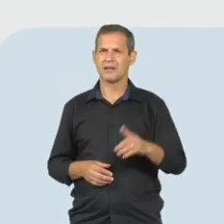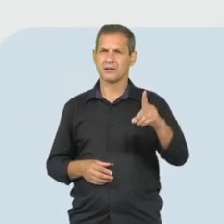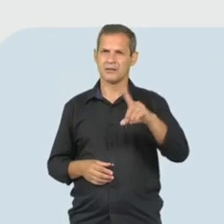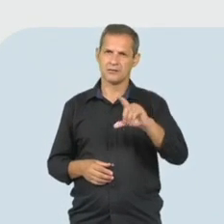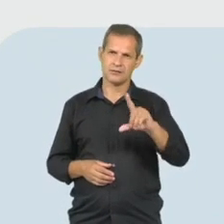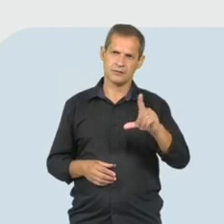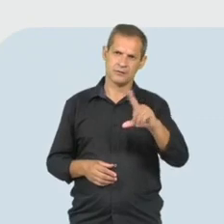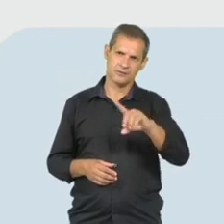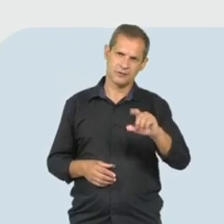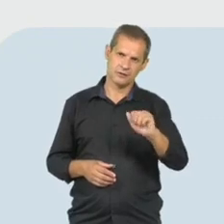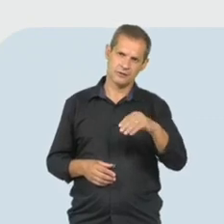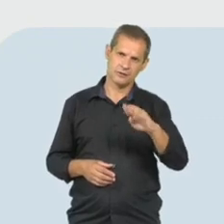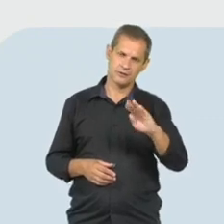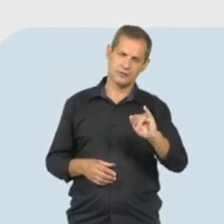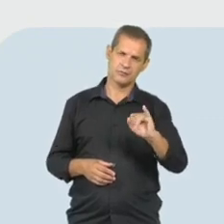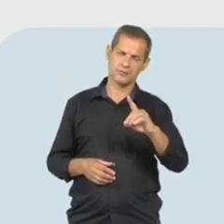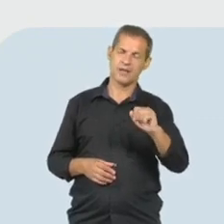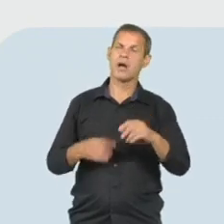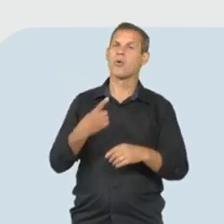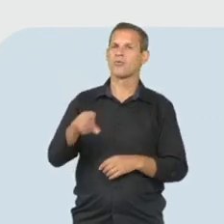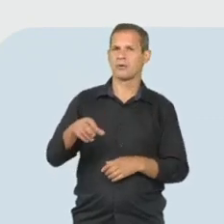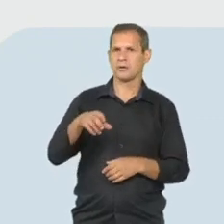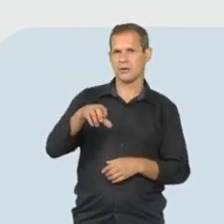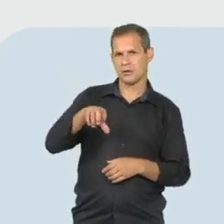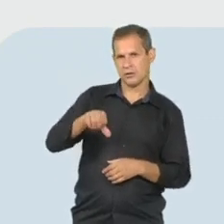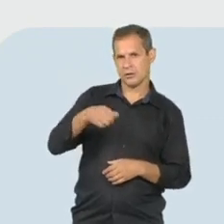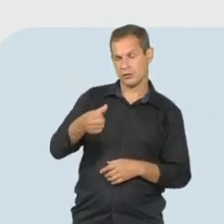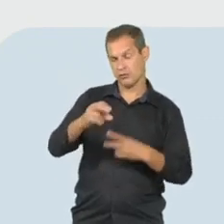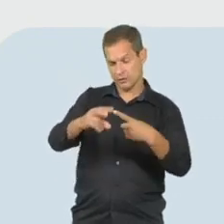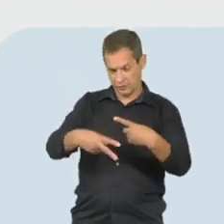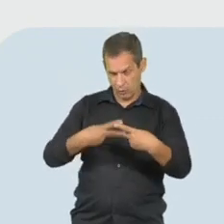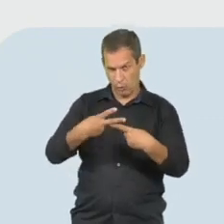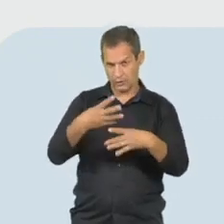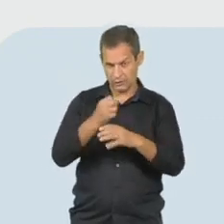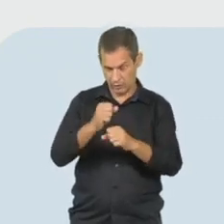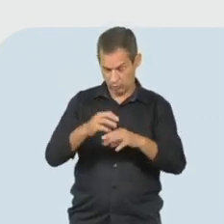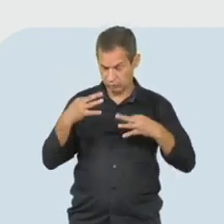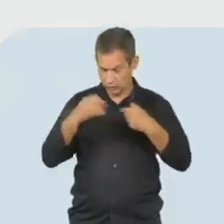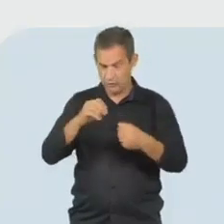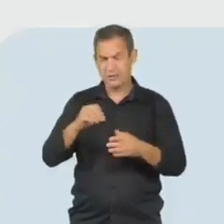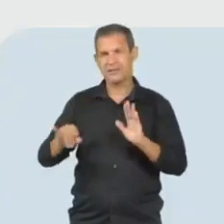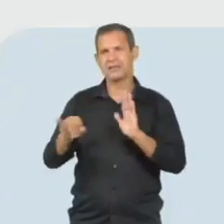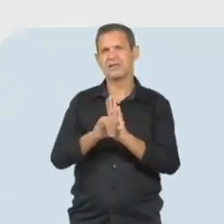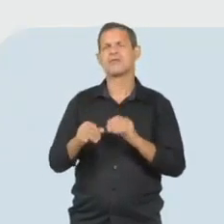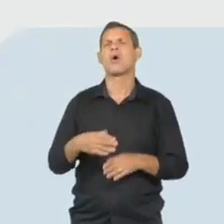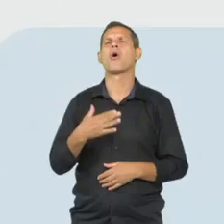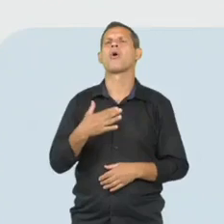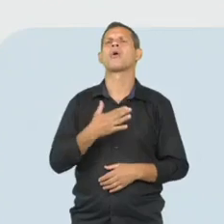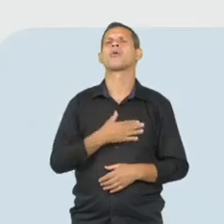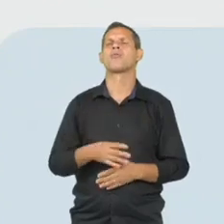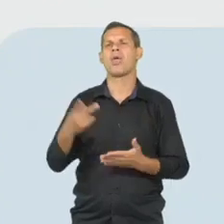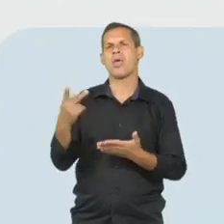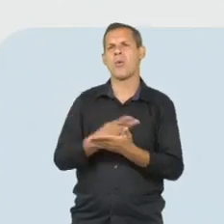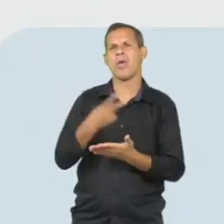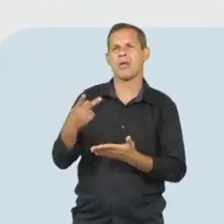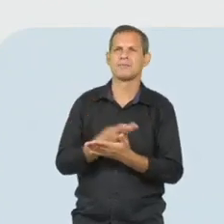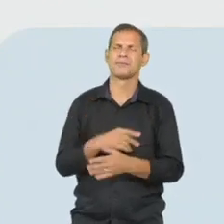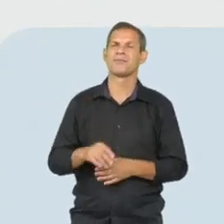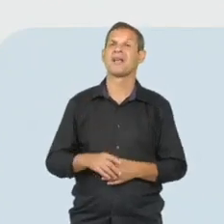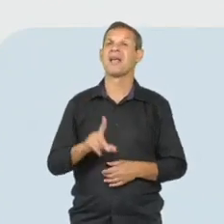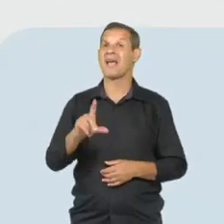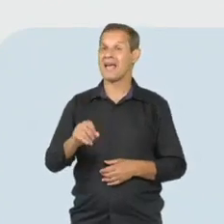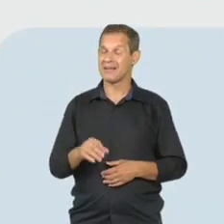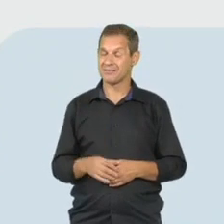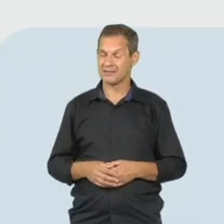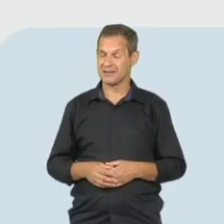é 1,96 elevado ao quadrado, faço todos os cálculos e determino que o meu erro aqui vai ser